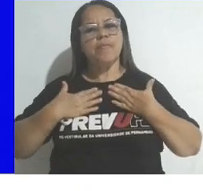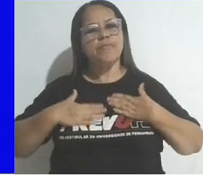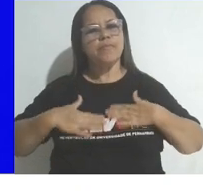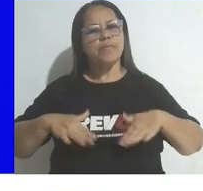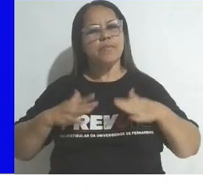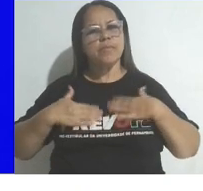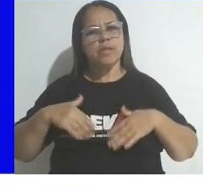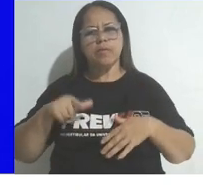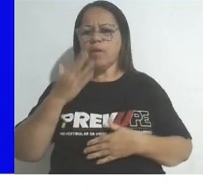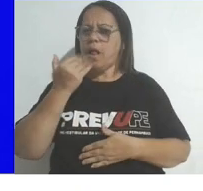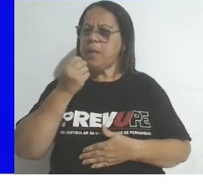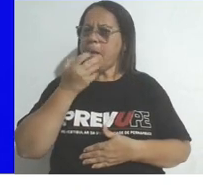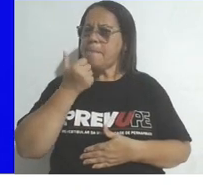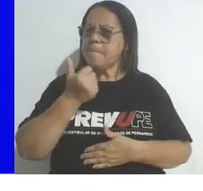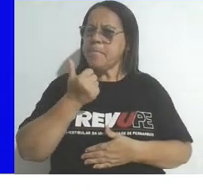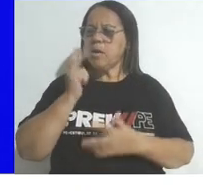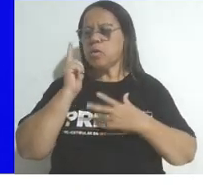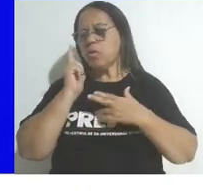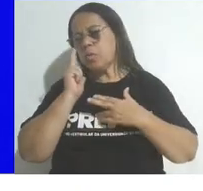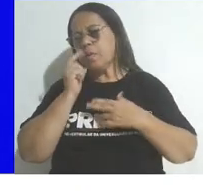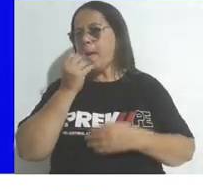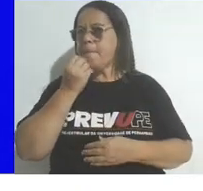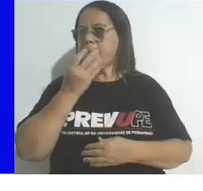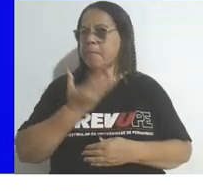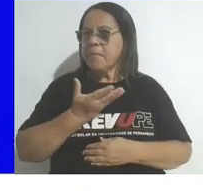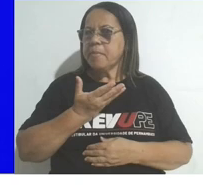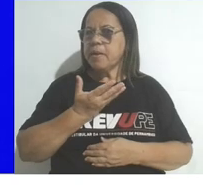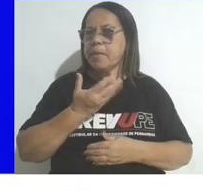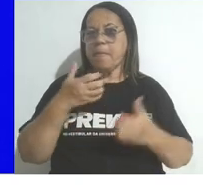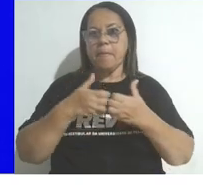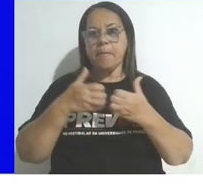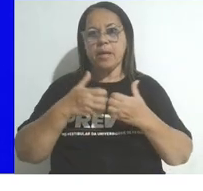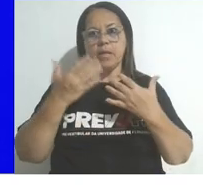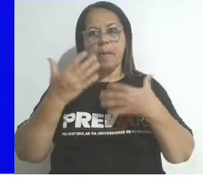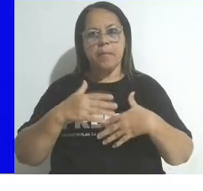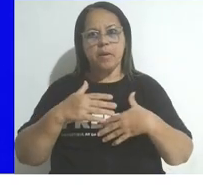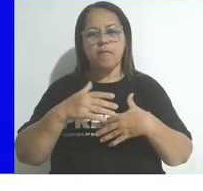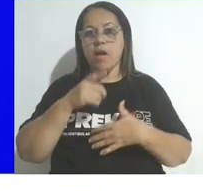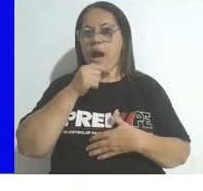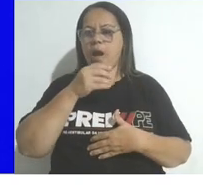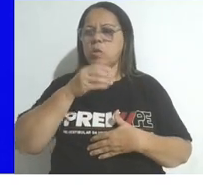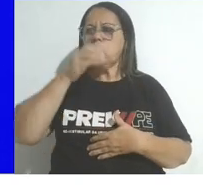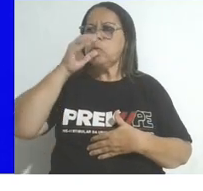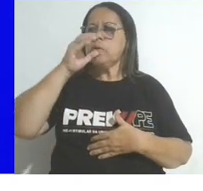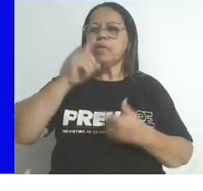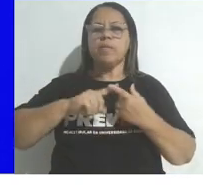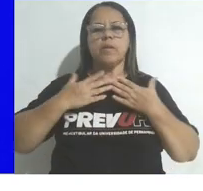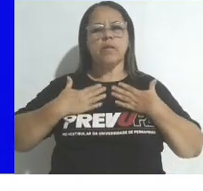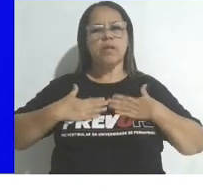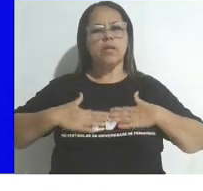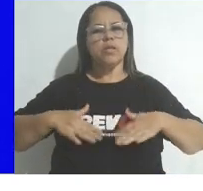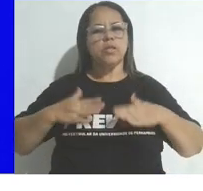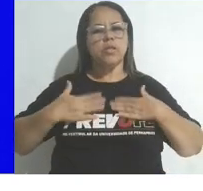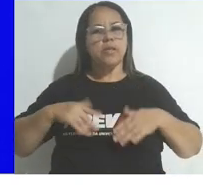se alimenta bem, dorme bem na véspera da prova, bastante hidratação, bebe água, descansa, faz as coisas que